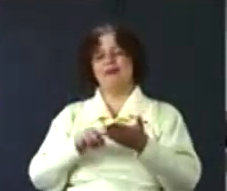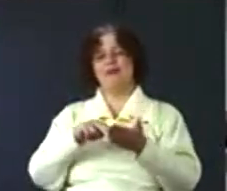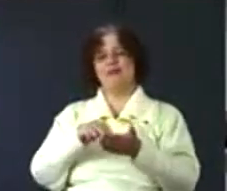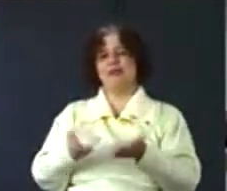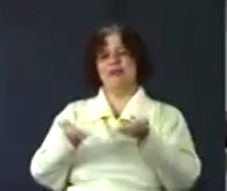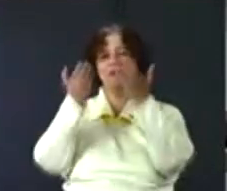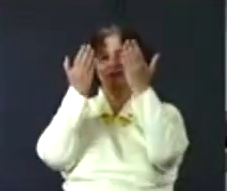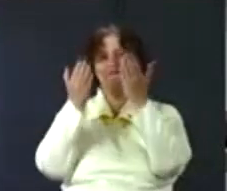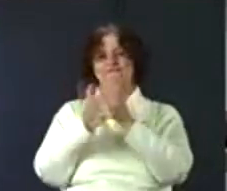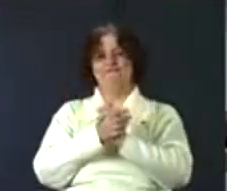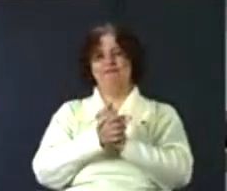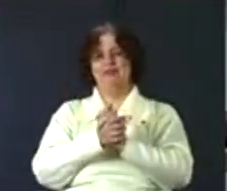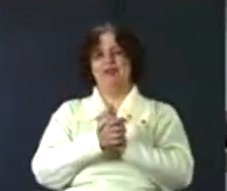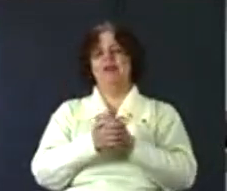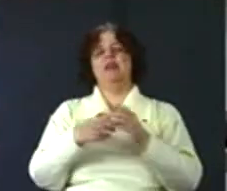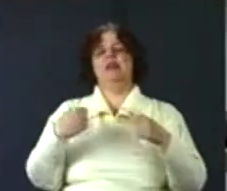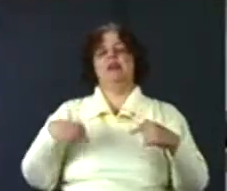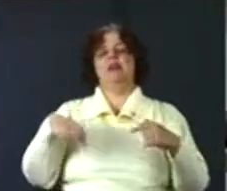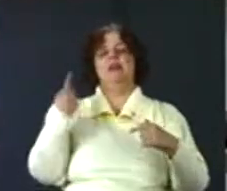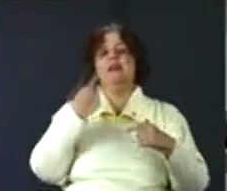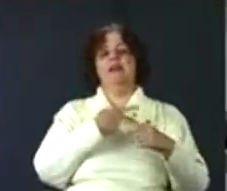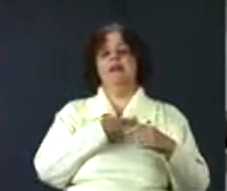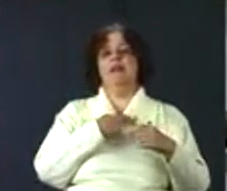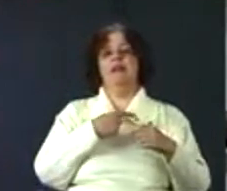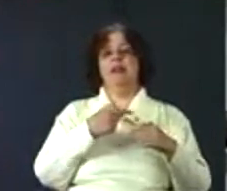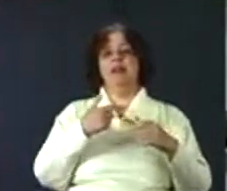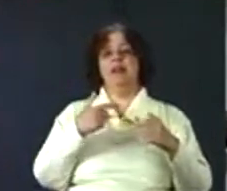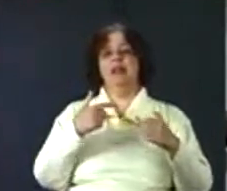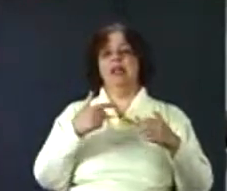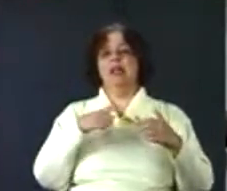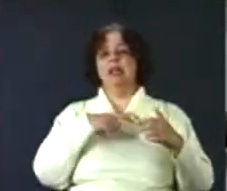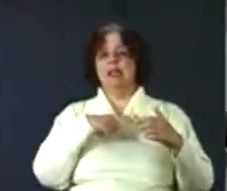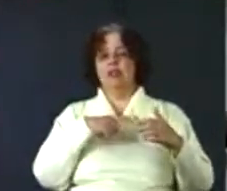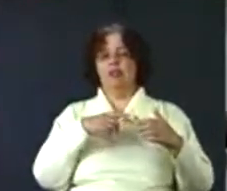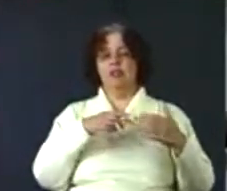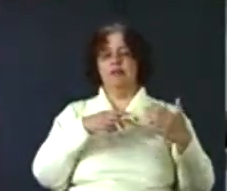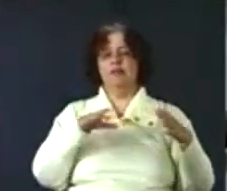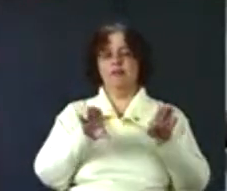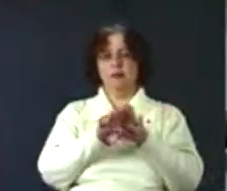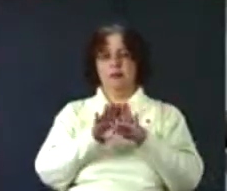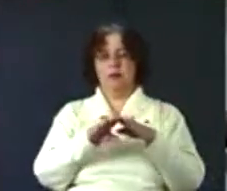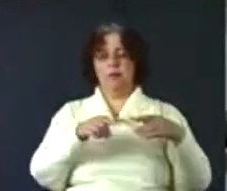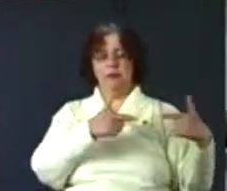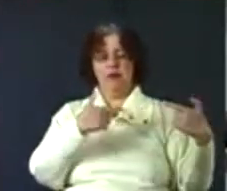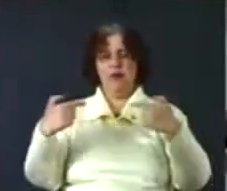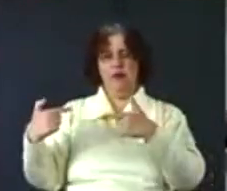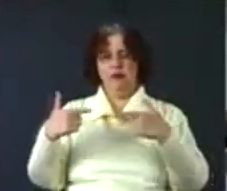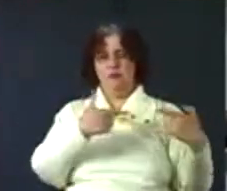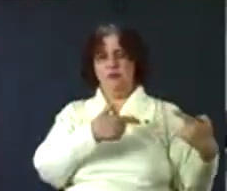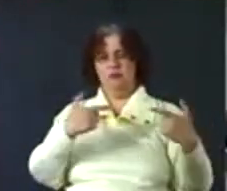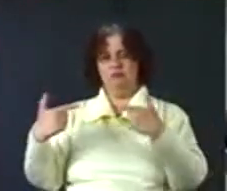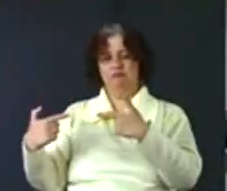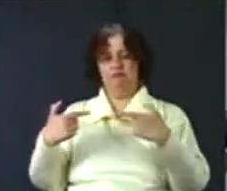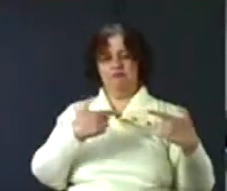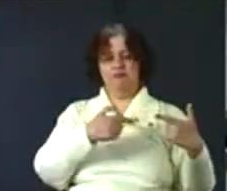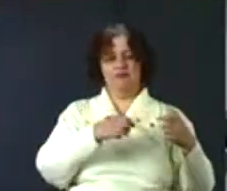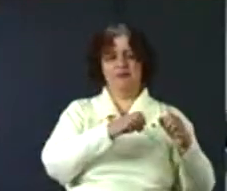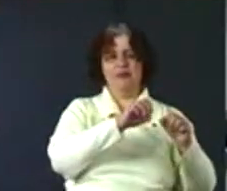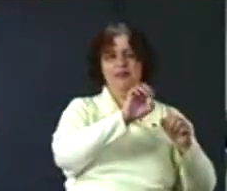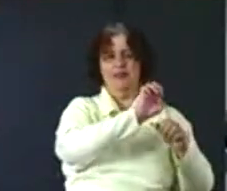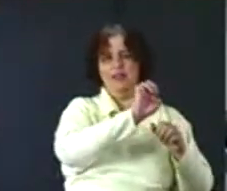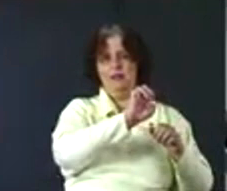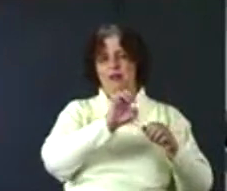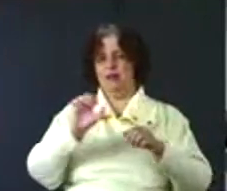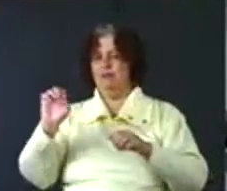imperador naquela região. Houve até uma disputa entre Esmirna e Éfeso, por conta de que eles fizeram